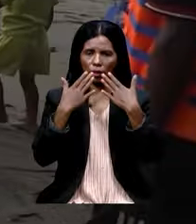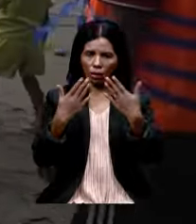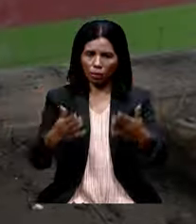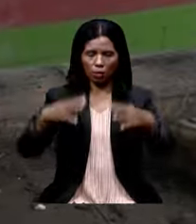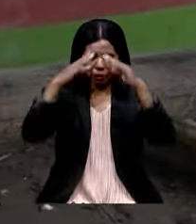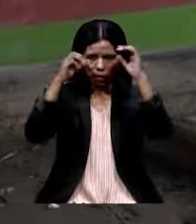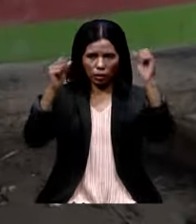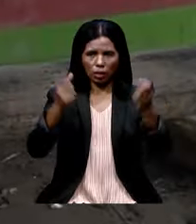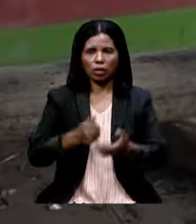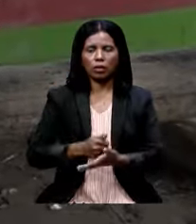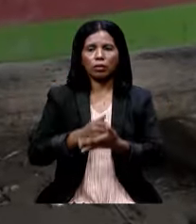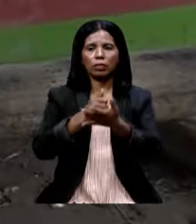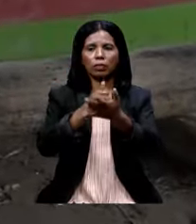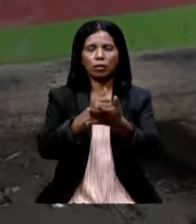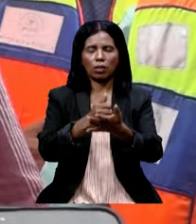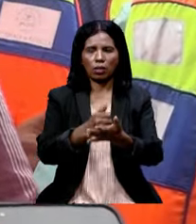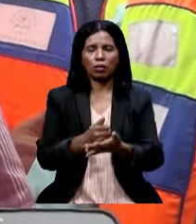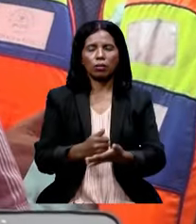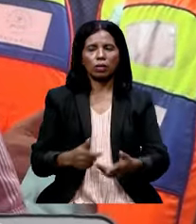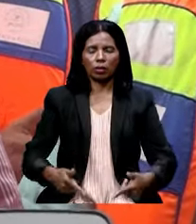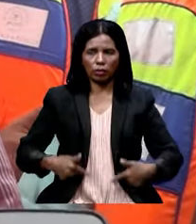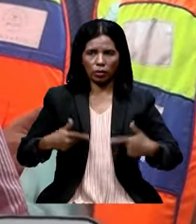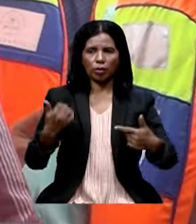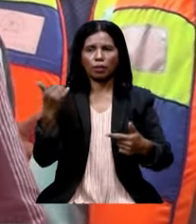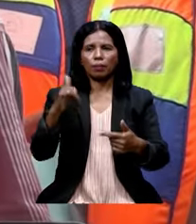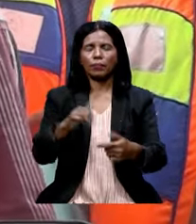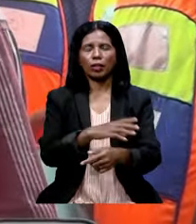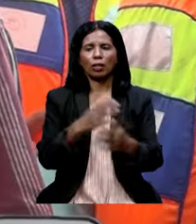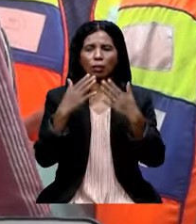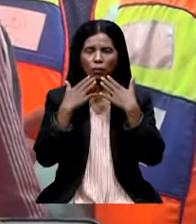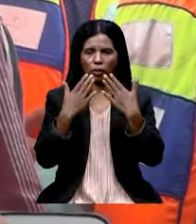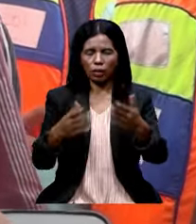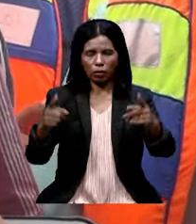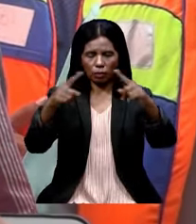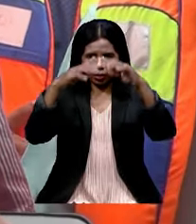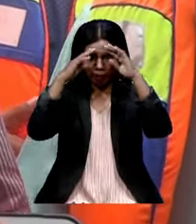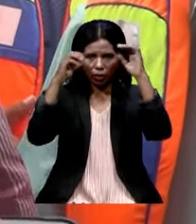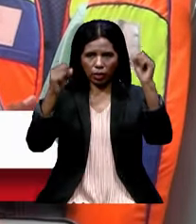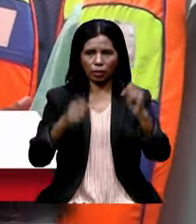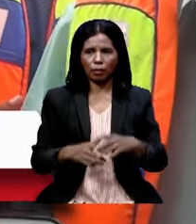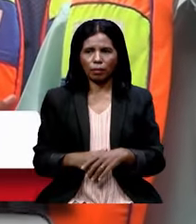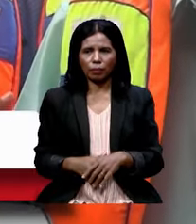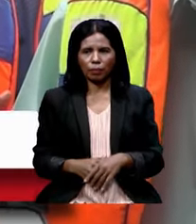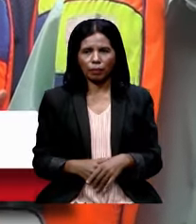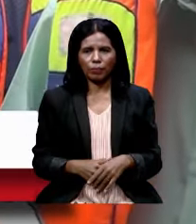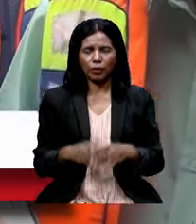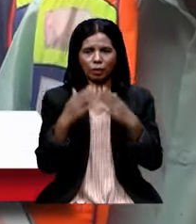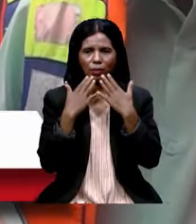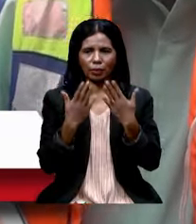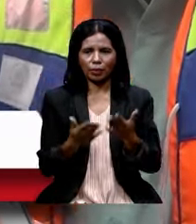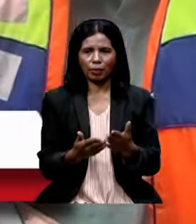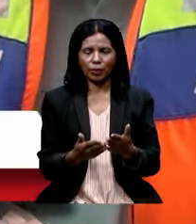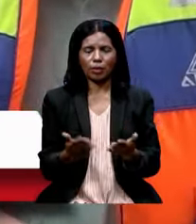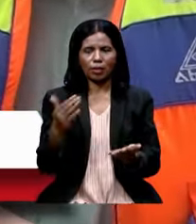República, também apoio o Jeket Salva-Vida, Basira. Obrigado, Nanak, meu Presidente, Rafa Santen, Rafa, obrigado.